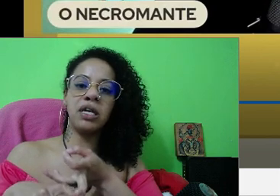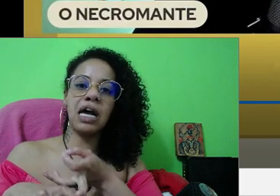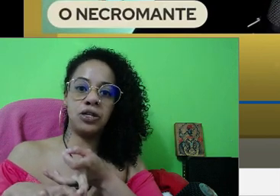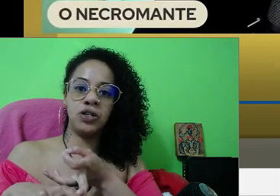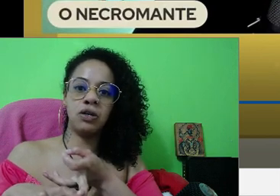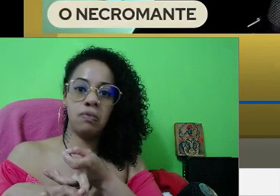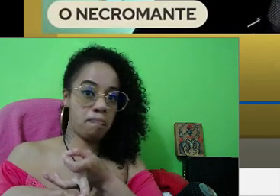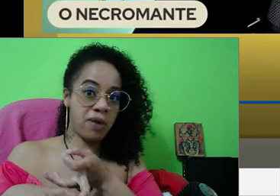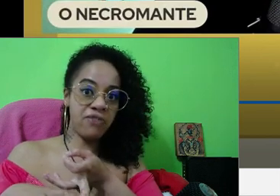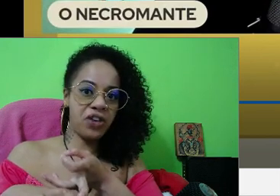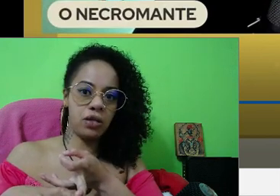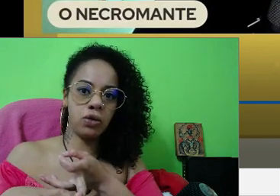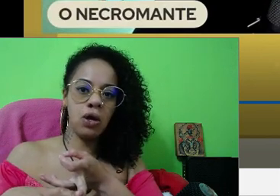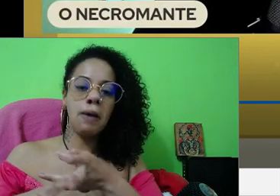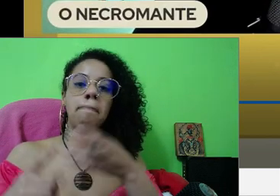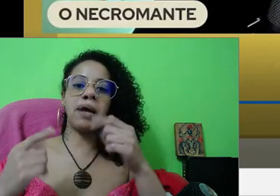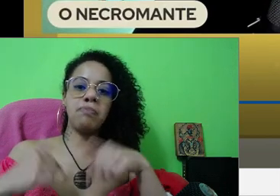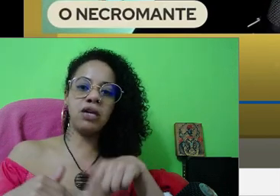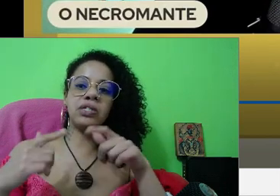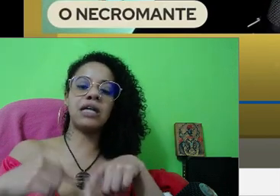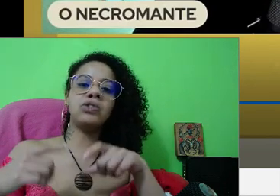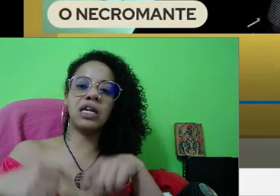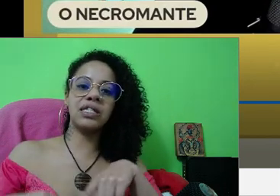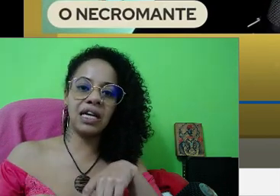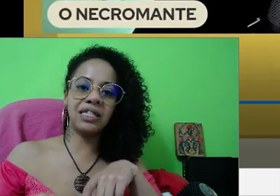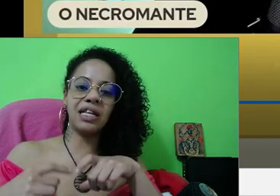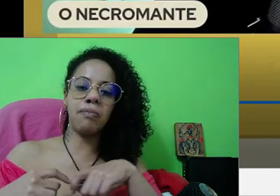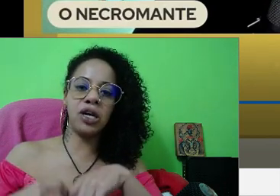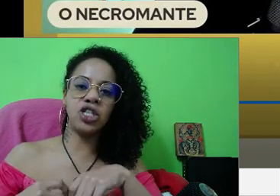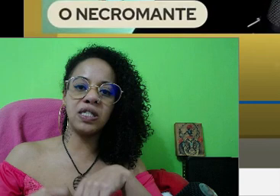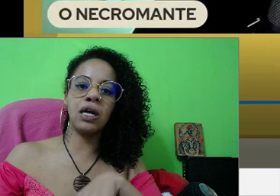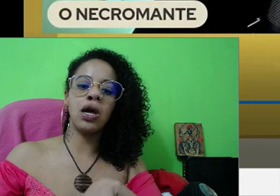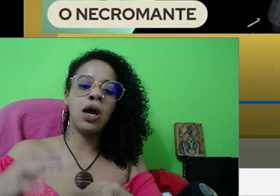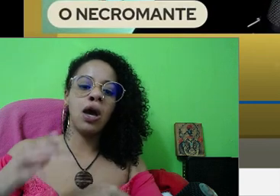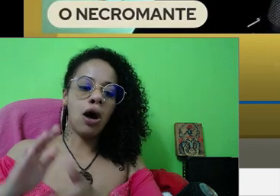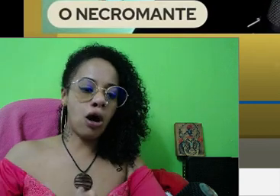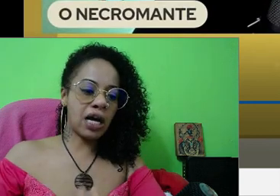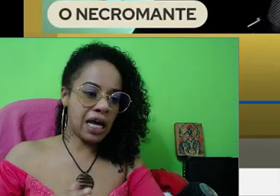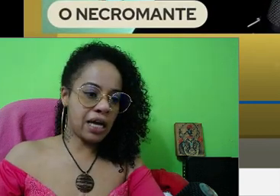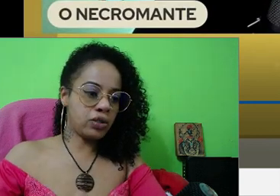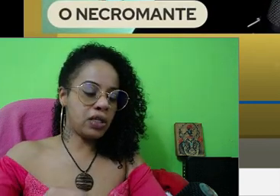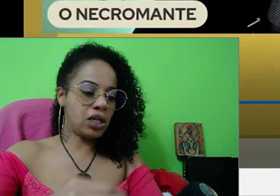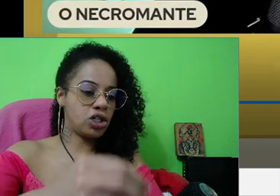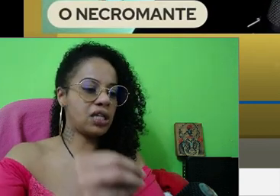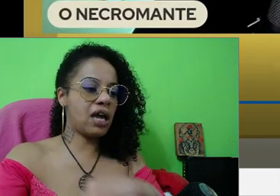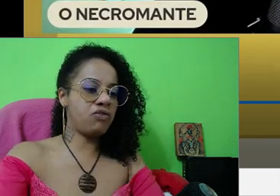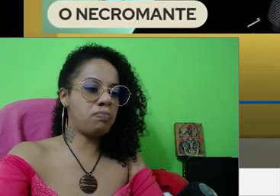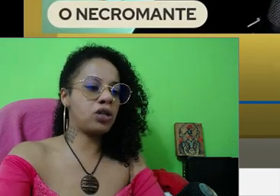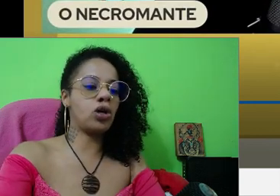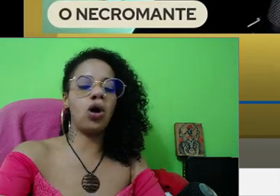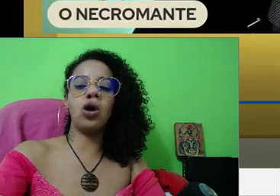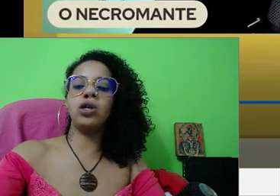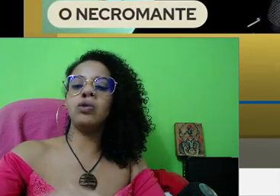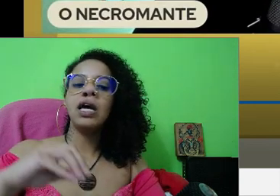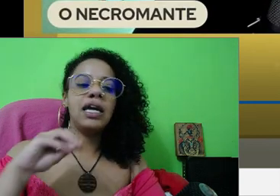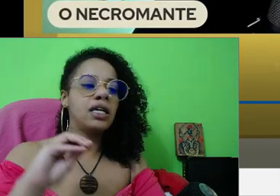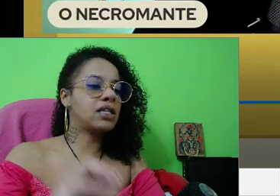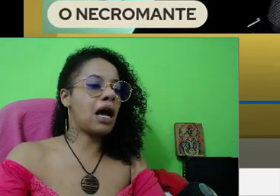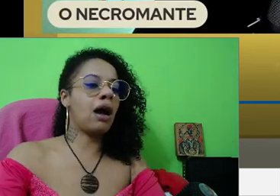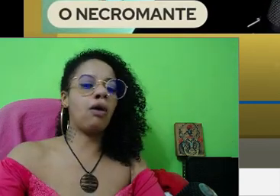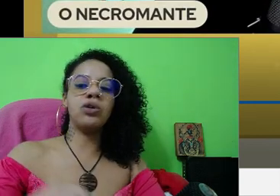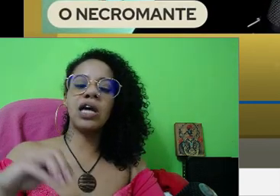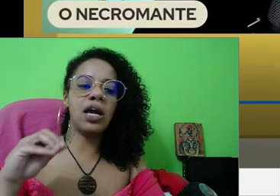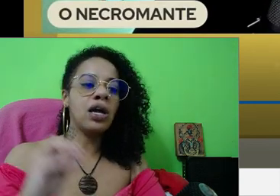em governabilidade perfeito para mim os atos tem que ser exatamente assim ó galera é o seguinte teve o petróleo